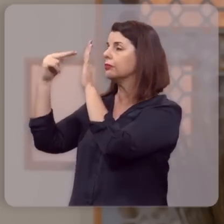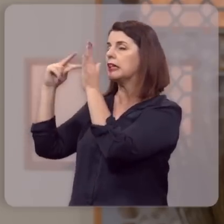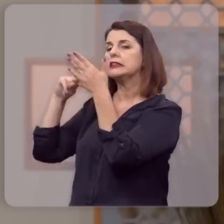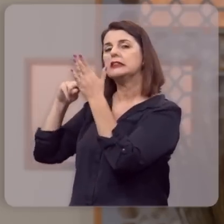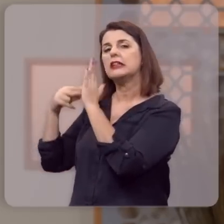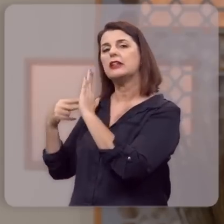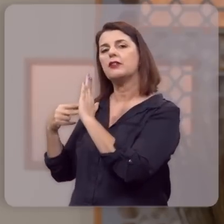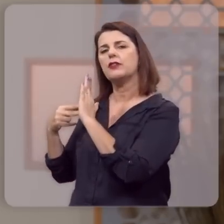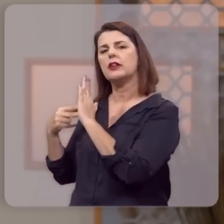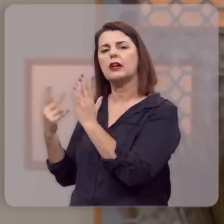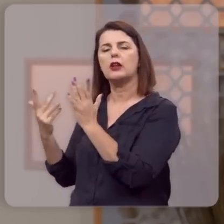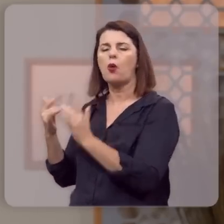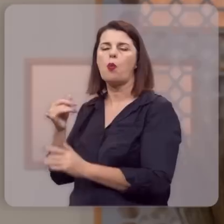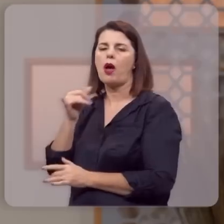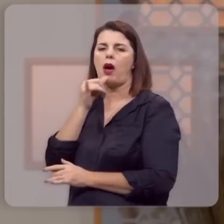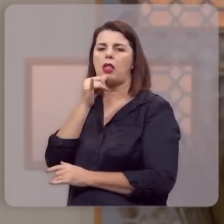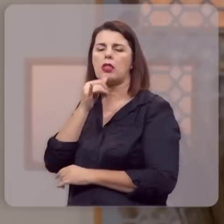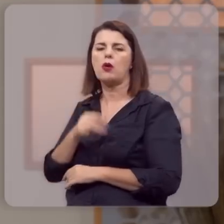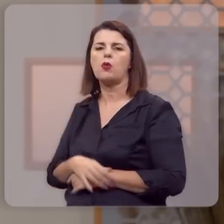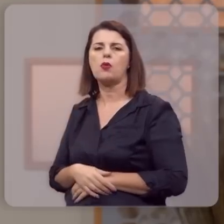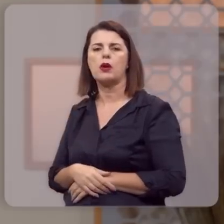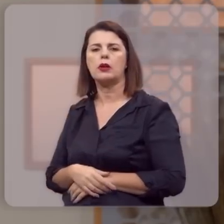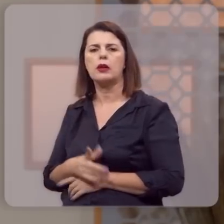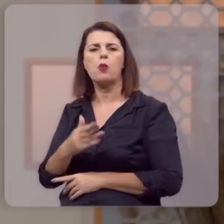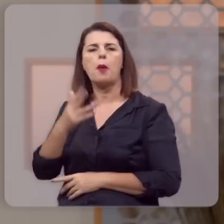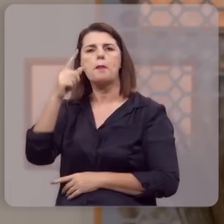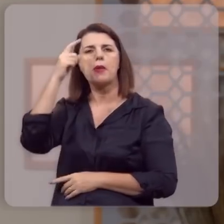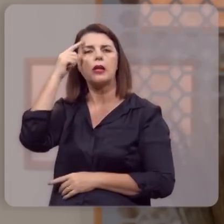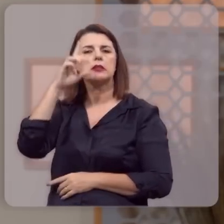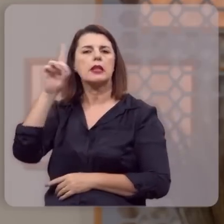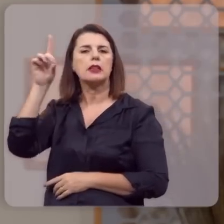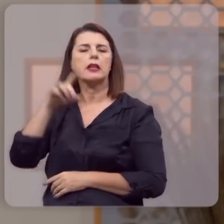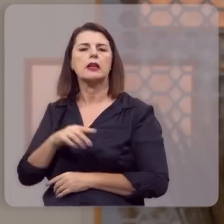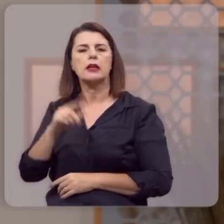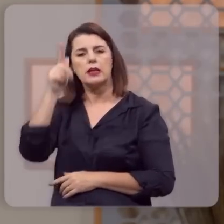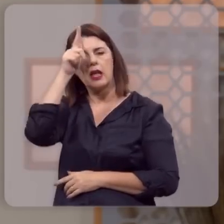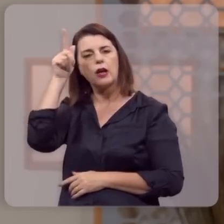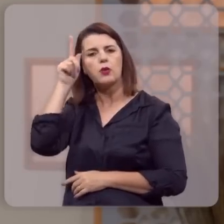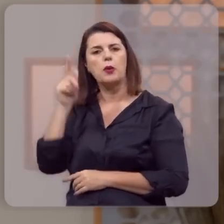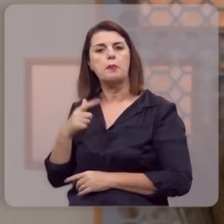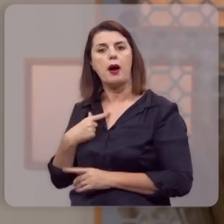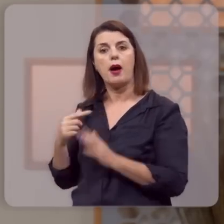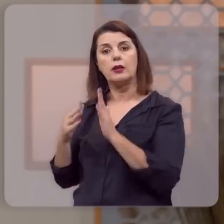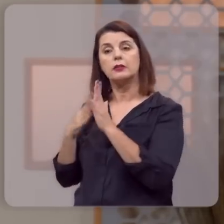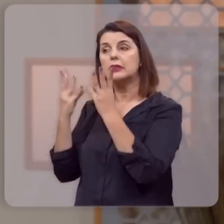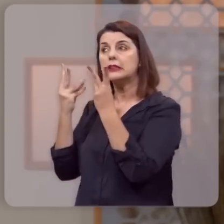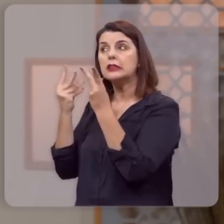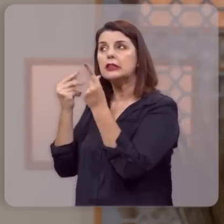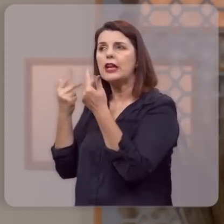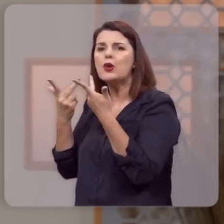Verbo não é um ser impessoal, como pensavam os gregos, mas um ser pessoal, da mesma